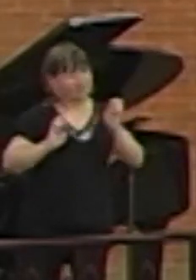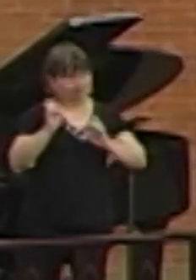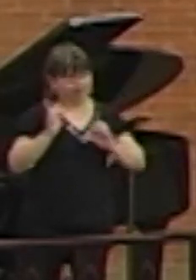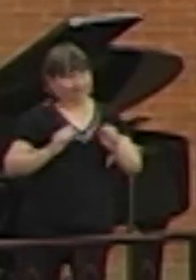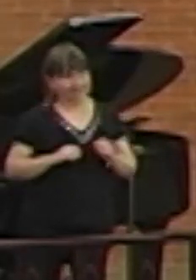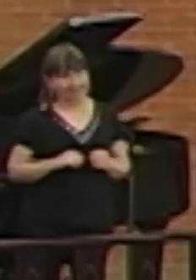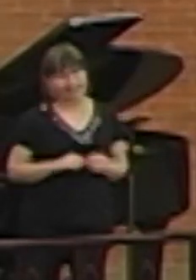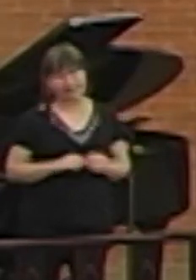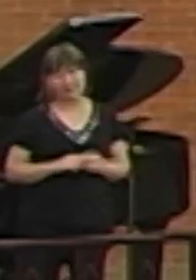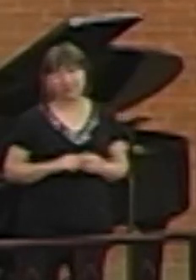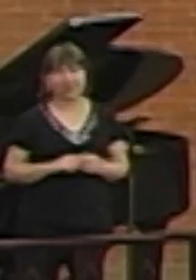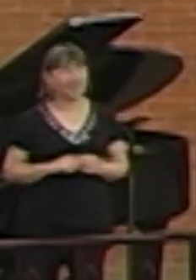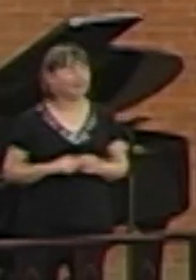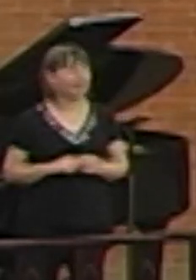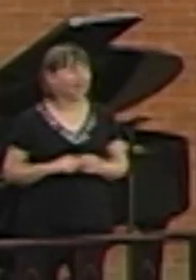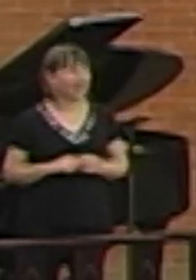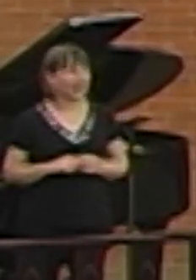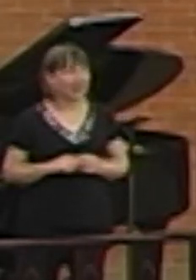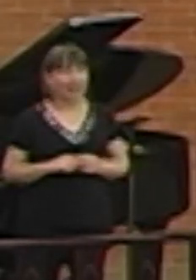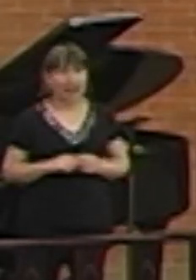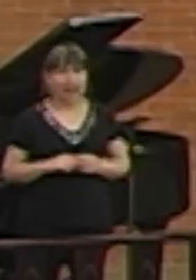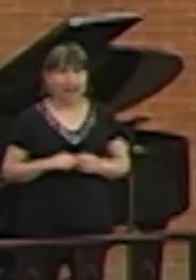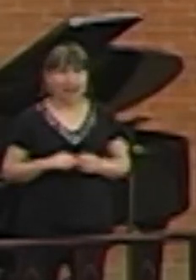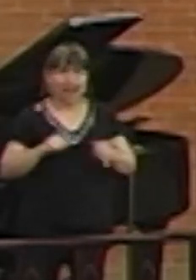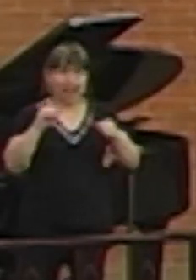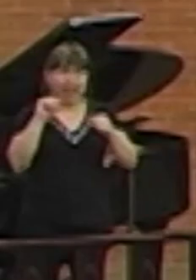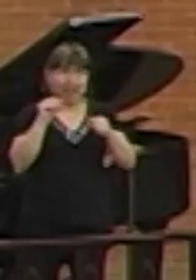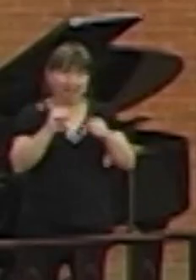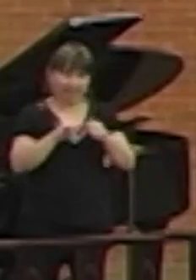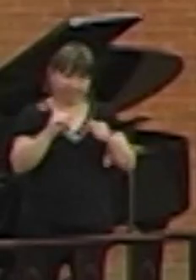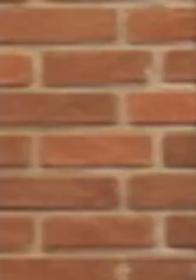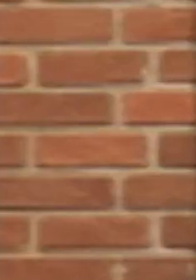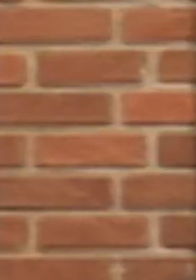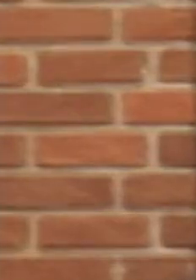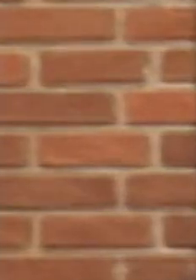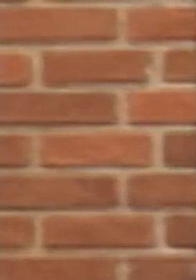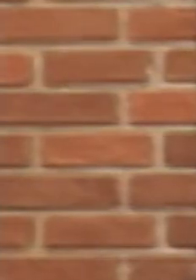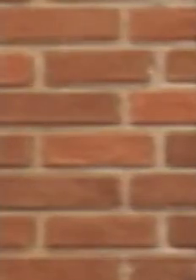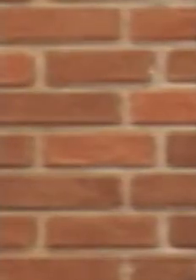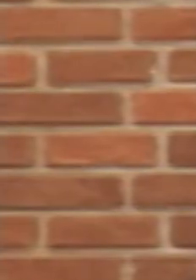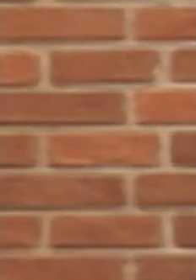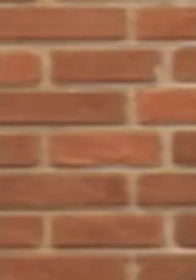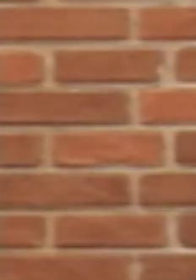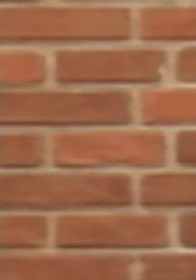adubo orgânicos ou as fábricas de adubo orgânico porque